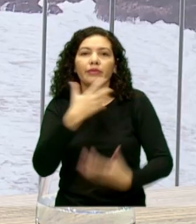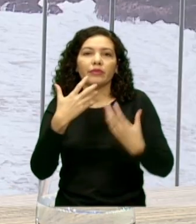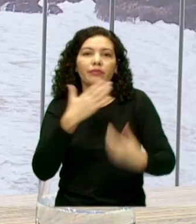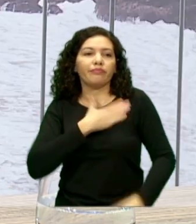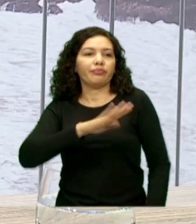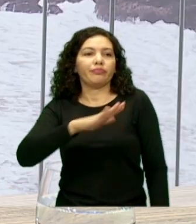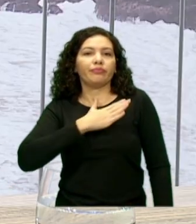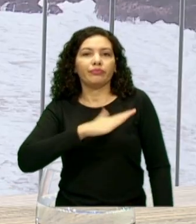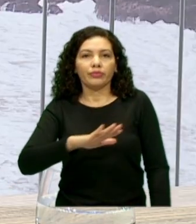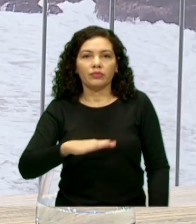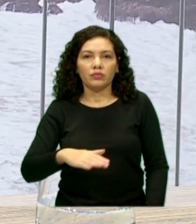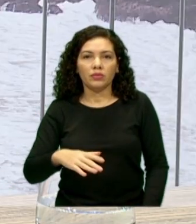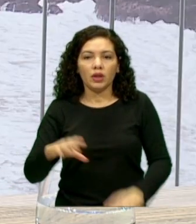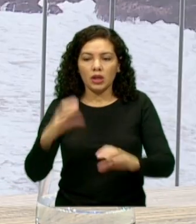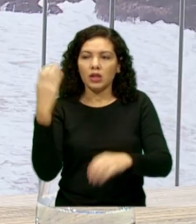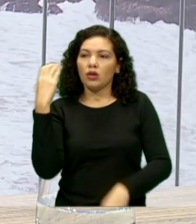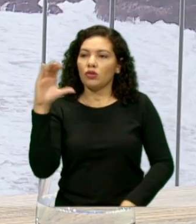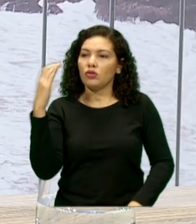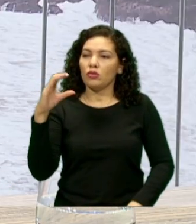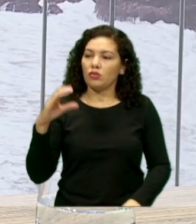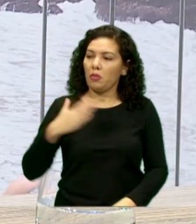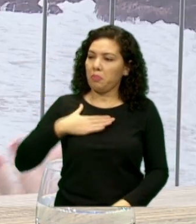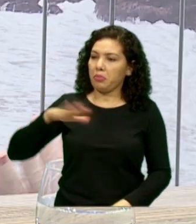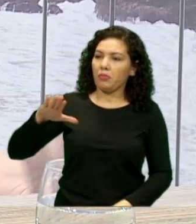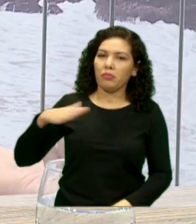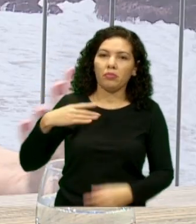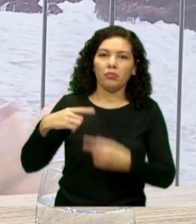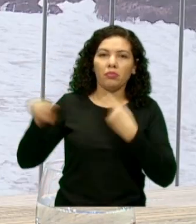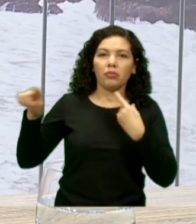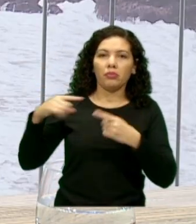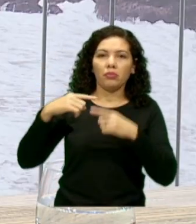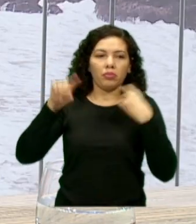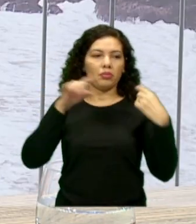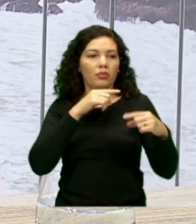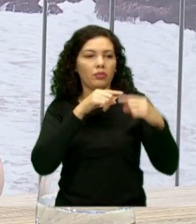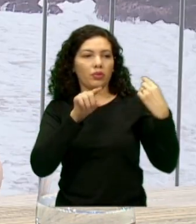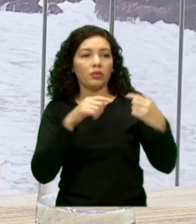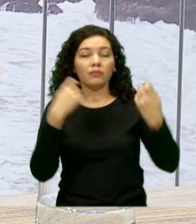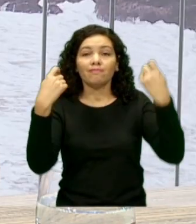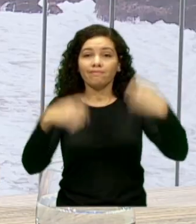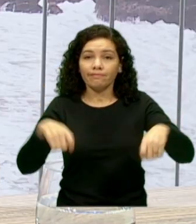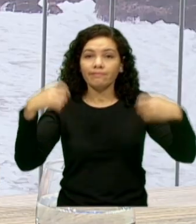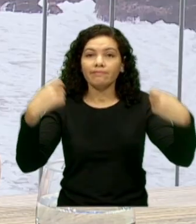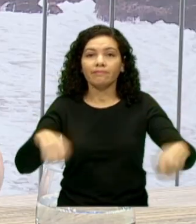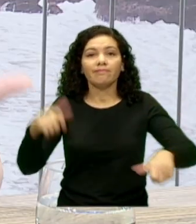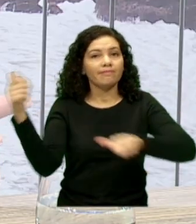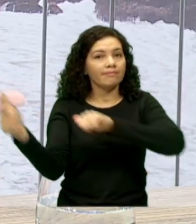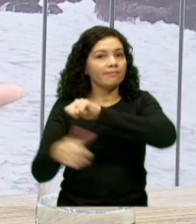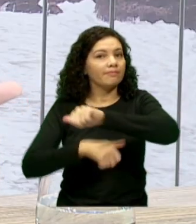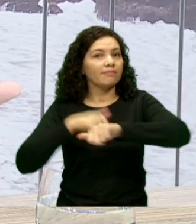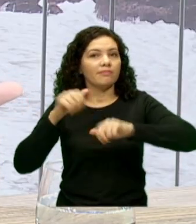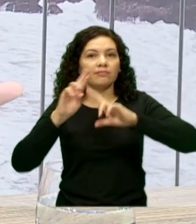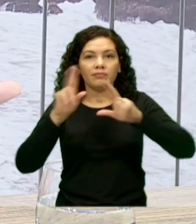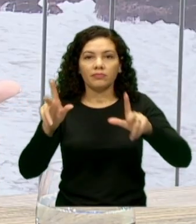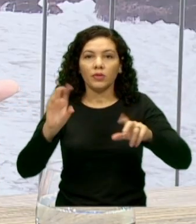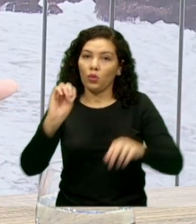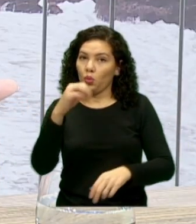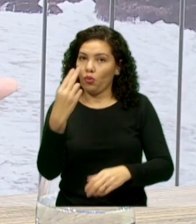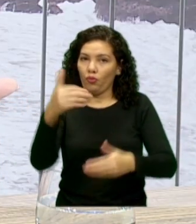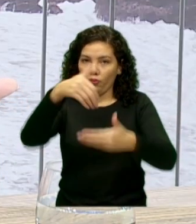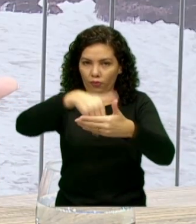sendo anti-ciência. A gente precisa mudar isso, ou mudar no voto,